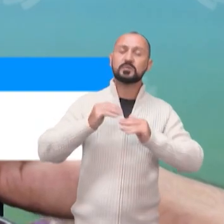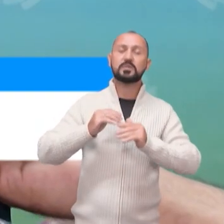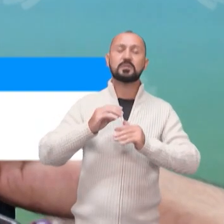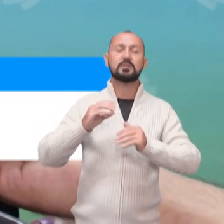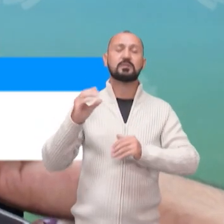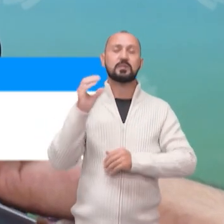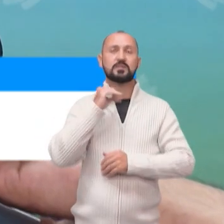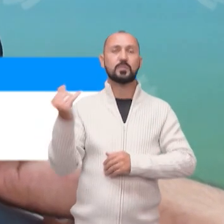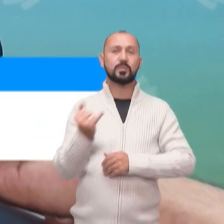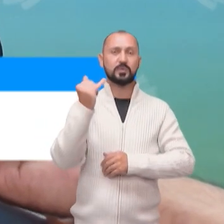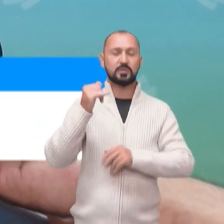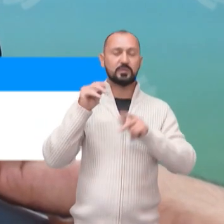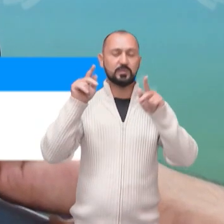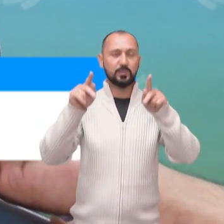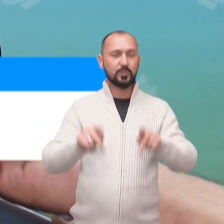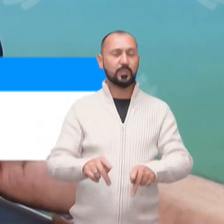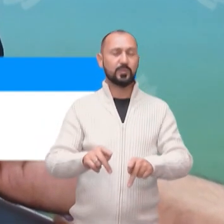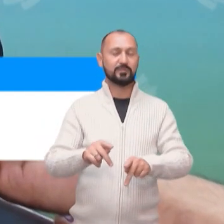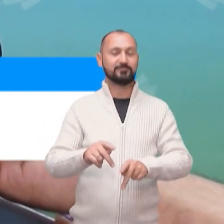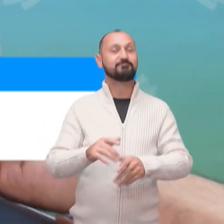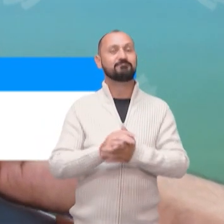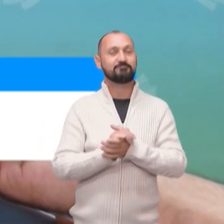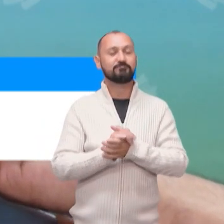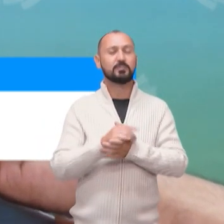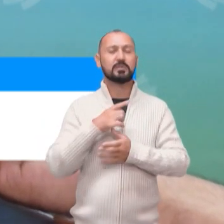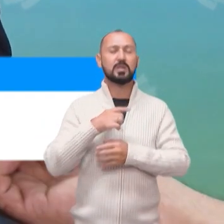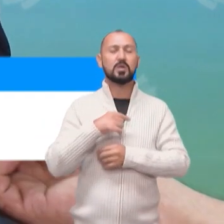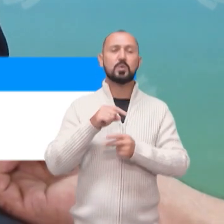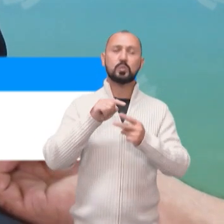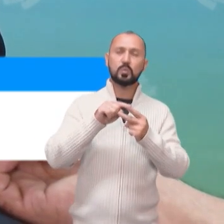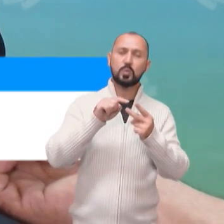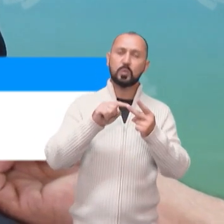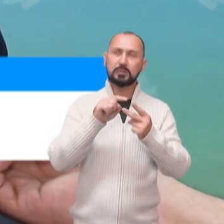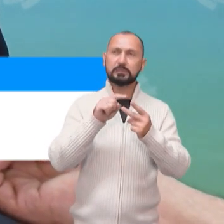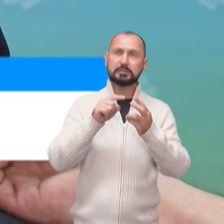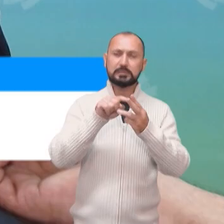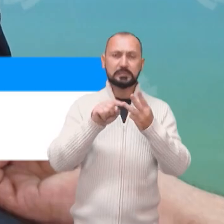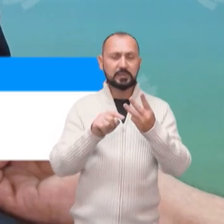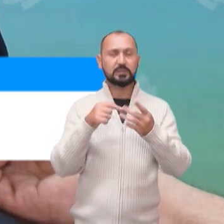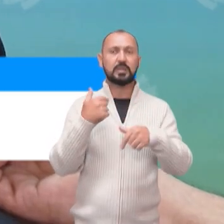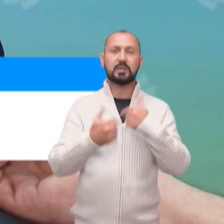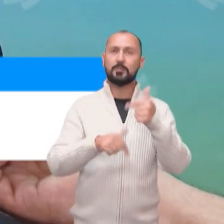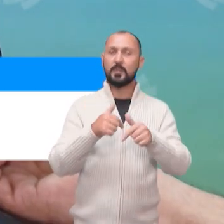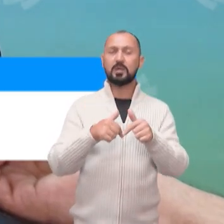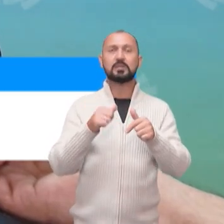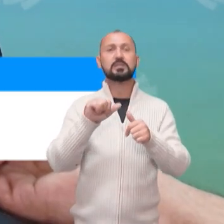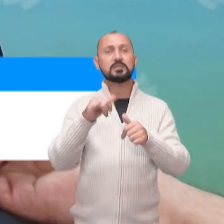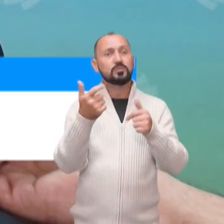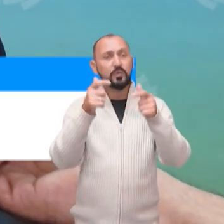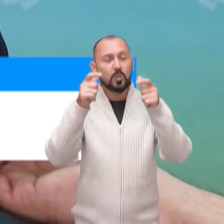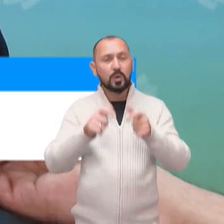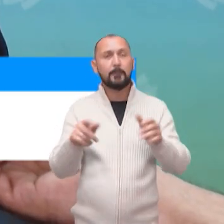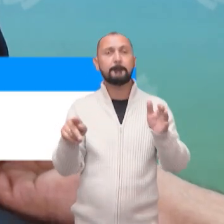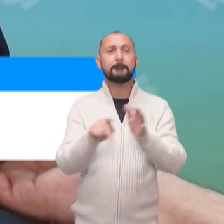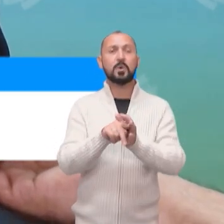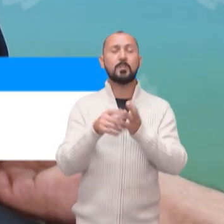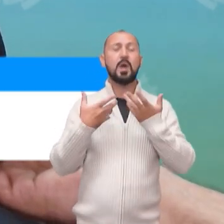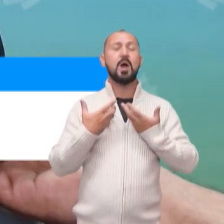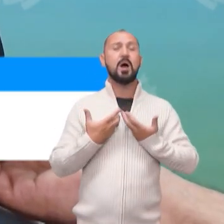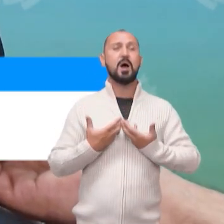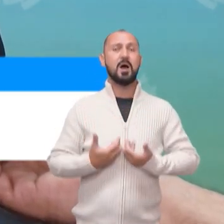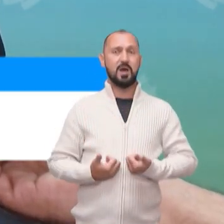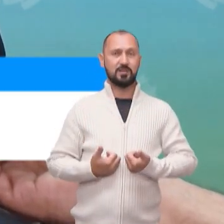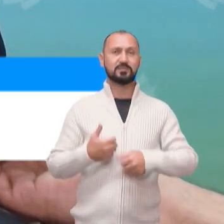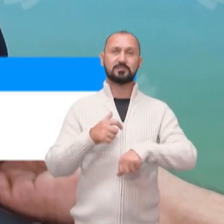trabalhistas a profissionais essenciais para a saúde da nossa população. A maioria possuem 2 até 3 empregos e que, sem